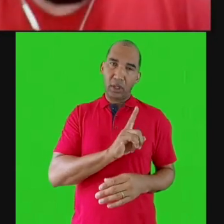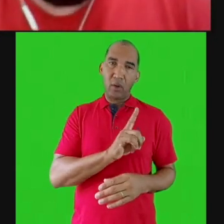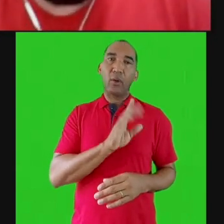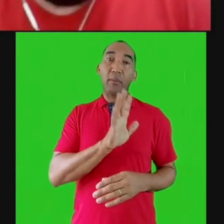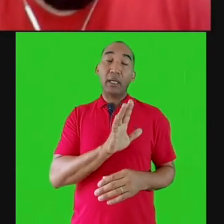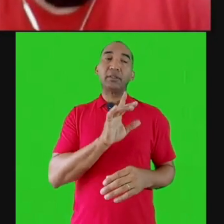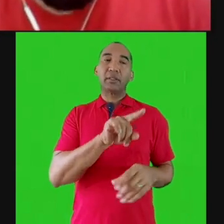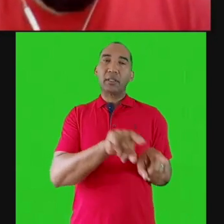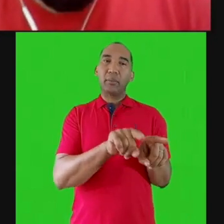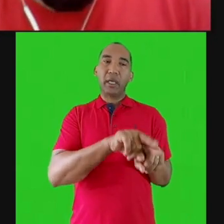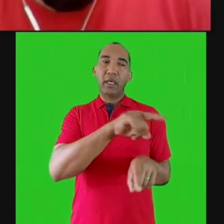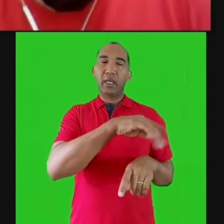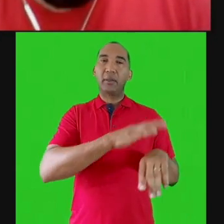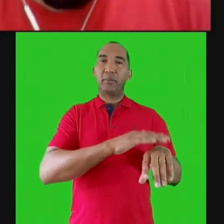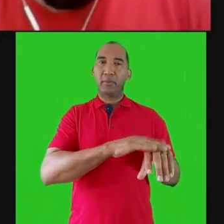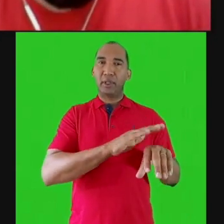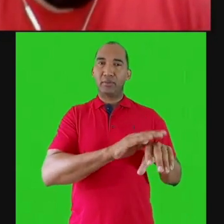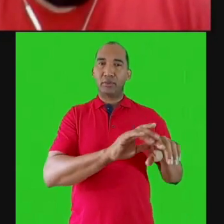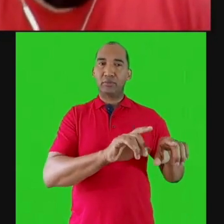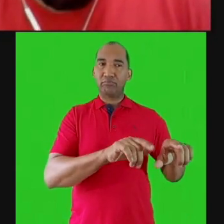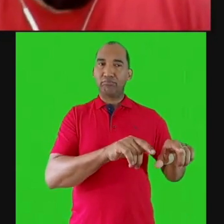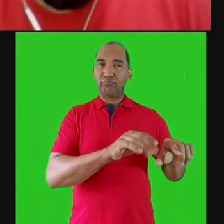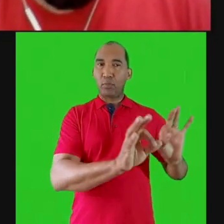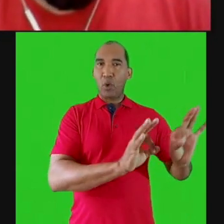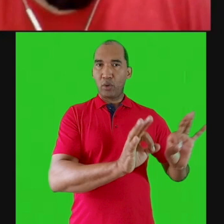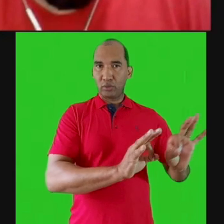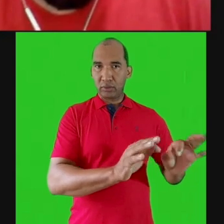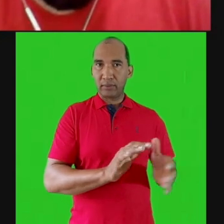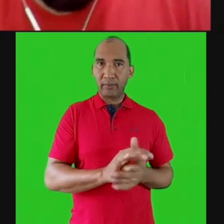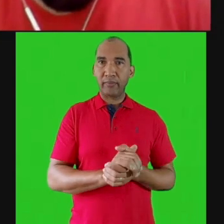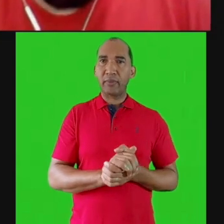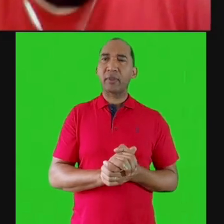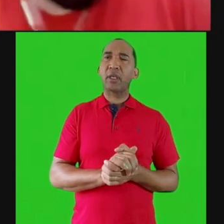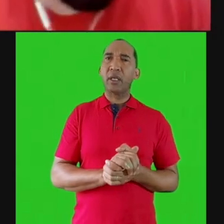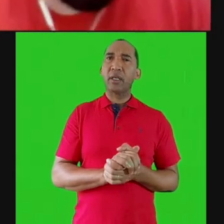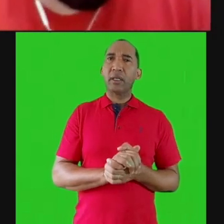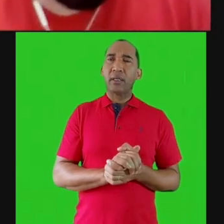obra, né? Sim. O que é muito importante.